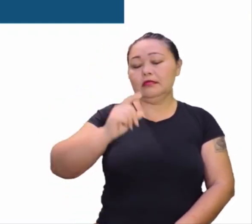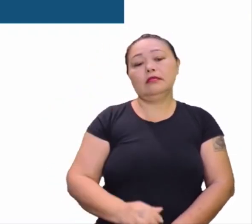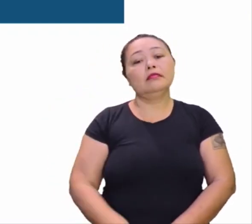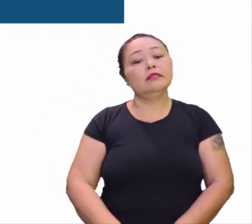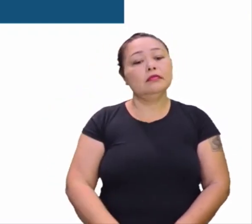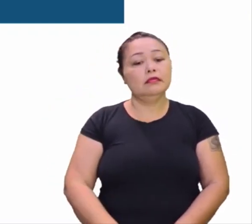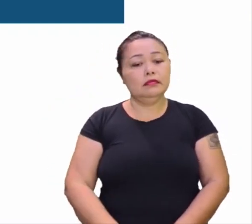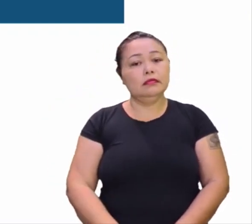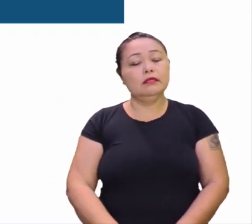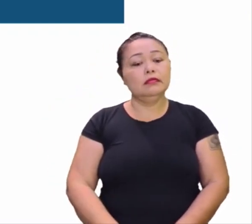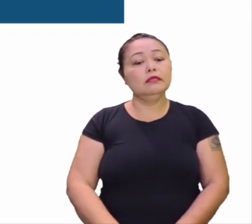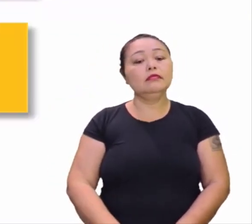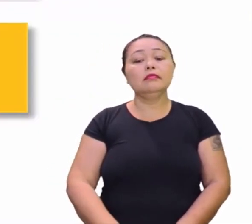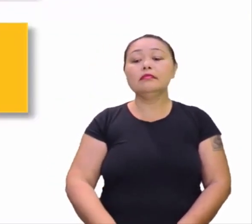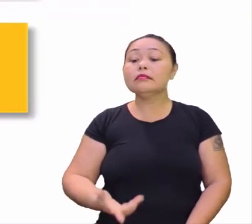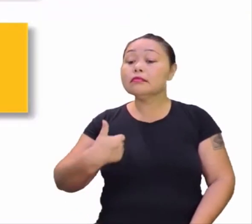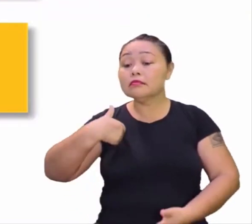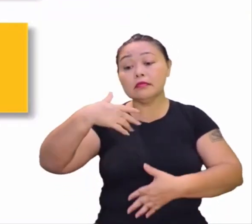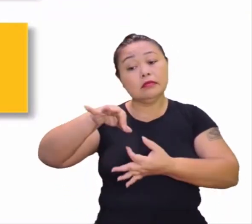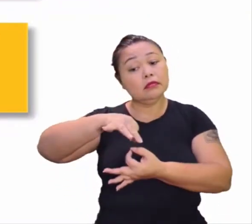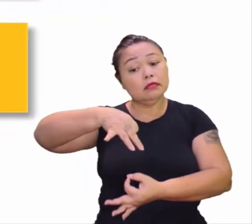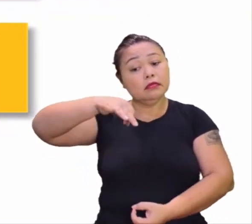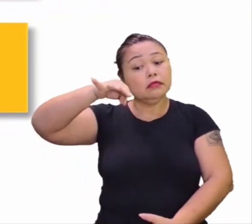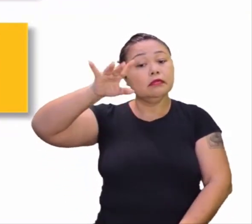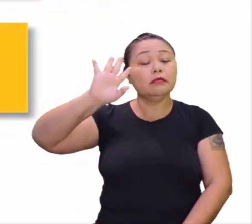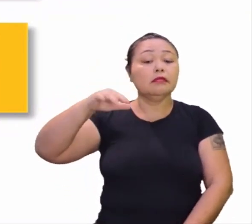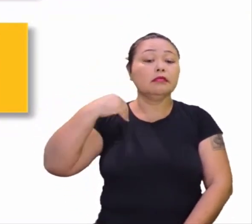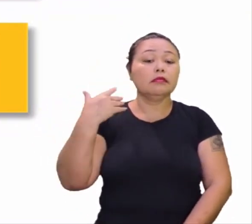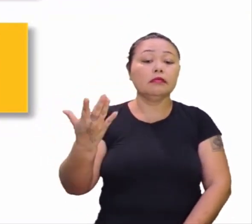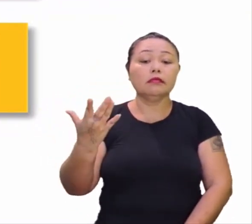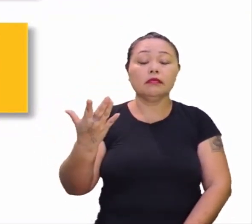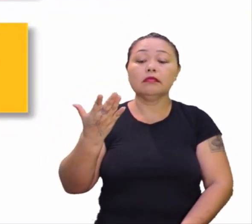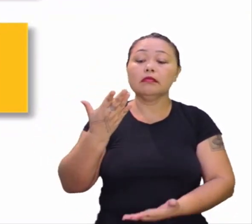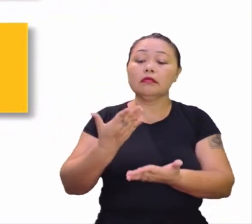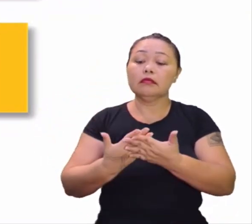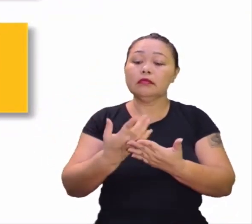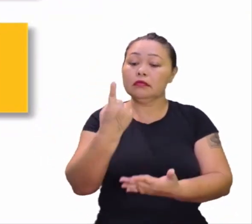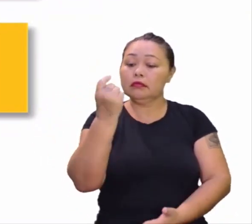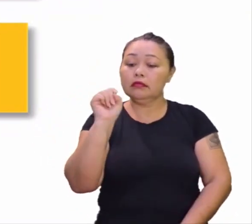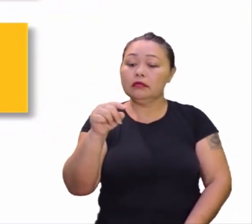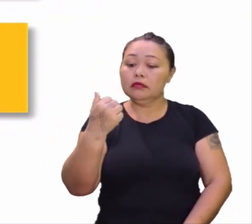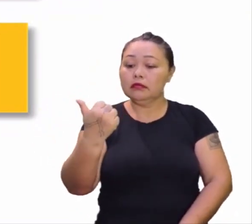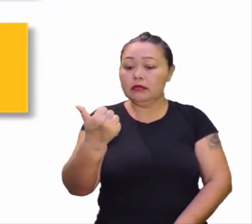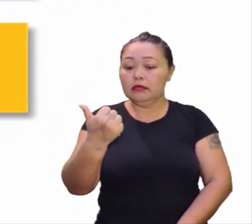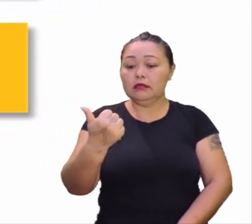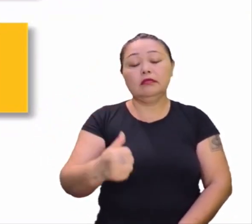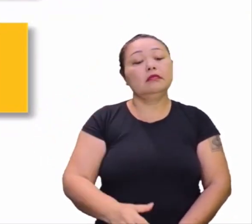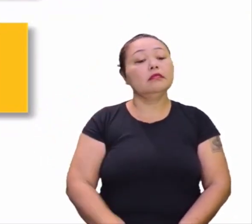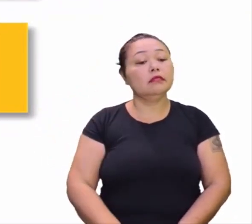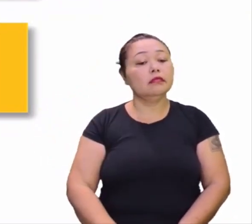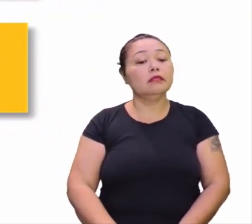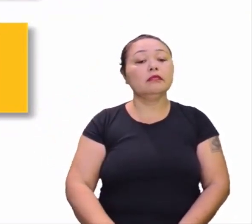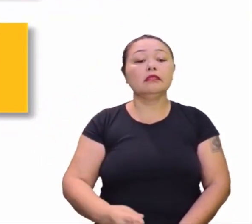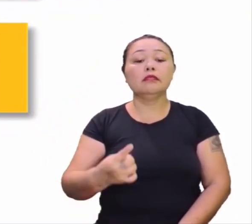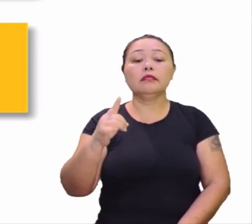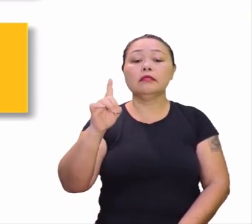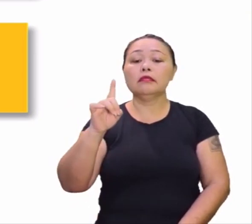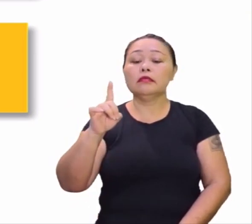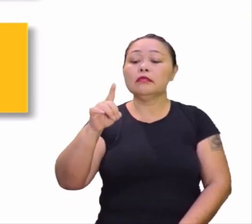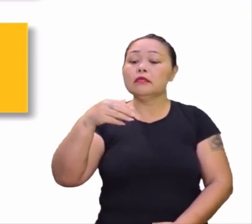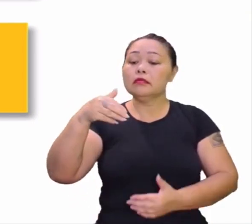Exato. Sem mais delongas, Rogério, aula 1.1.